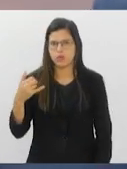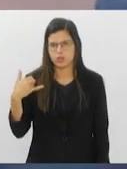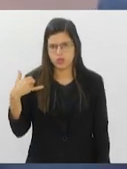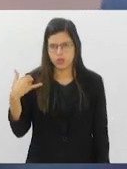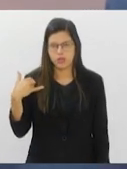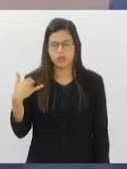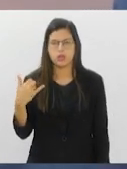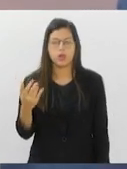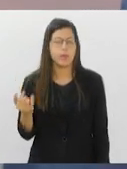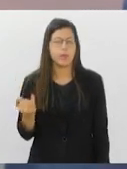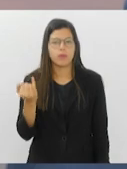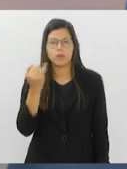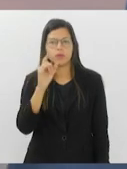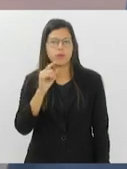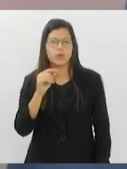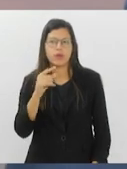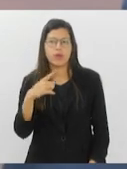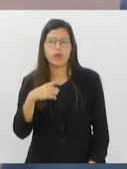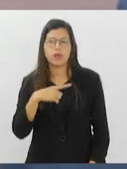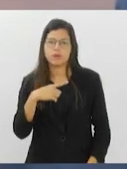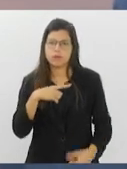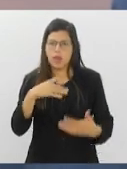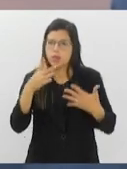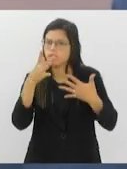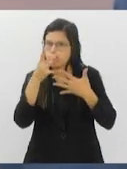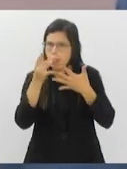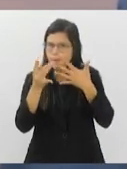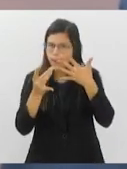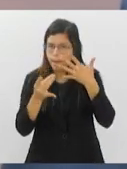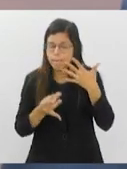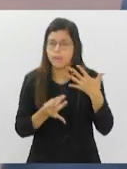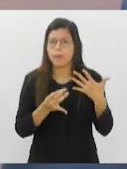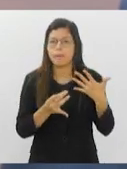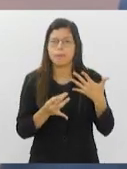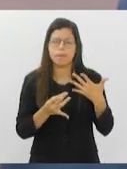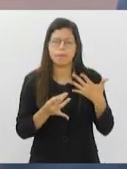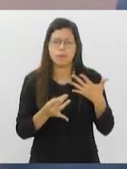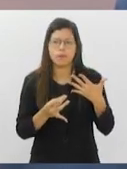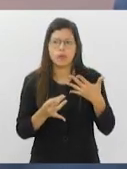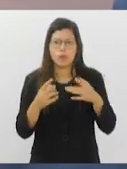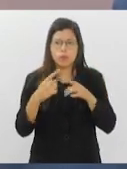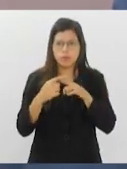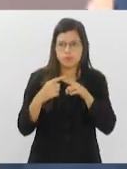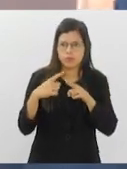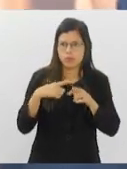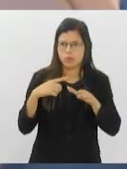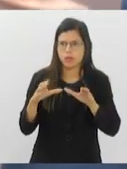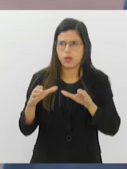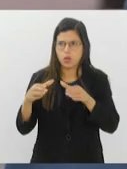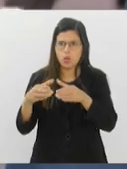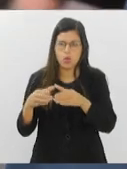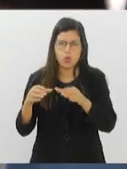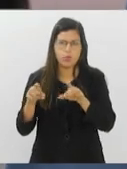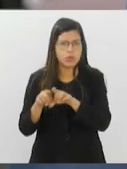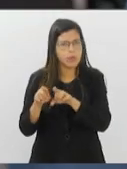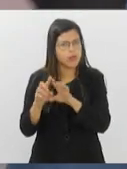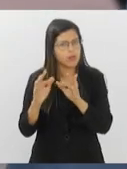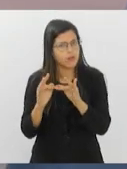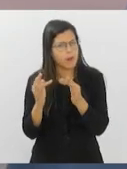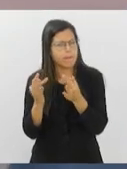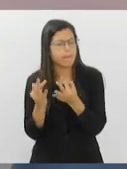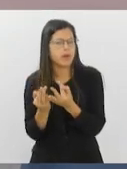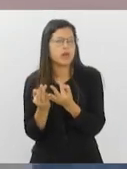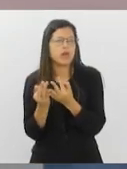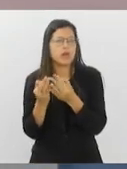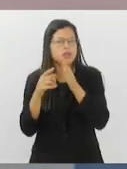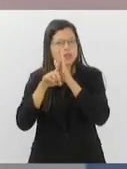que tenha alguns requisitos, né? Observar alguns requisitos, porque tem o grupo familiar que vai ser observado, tem a renda